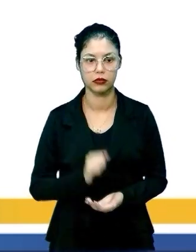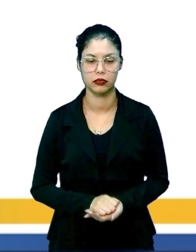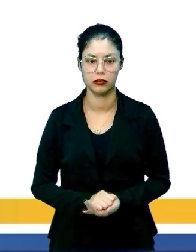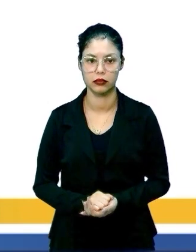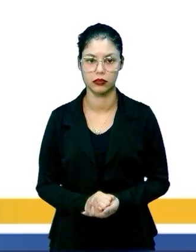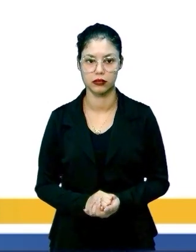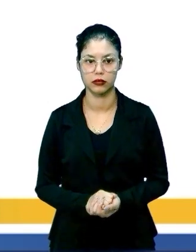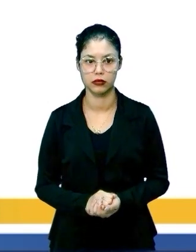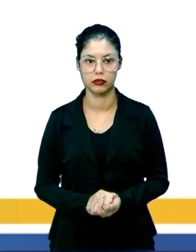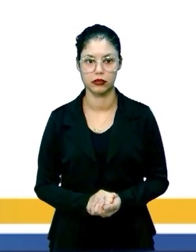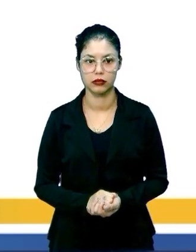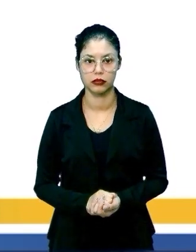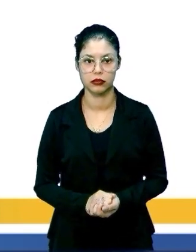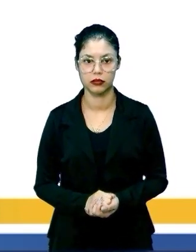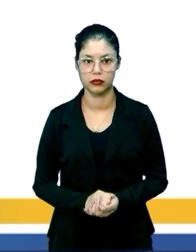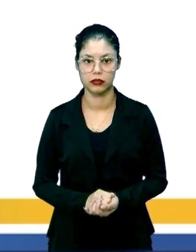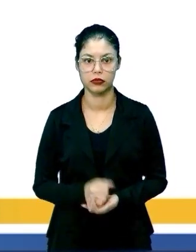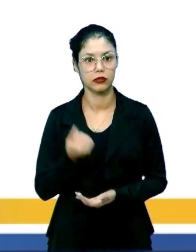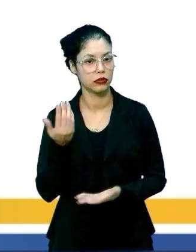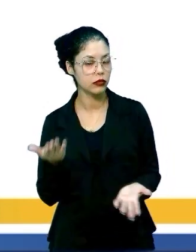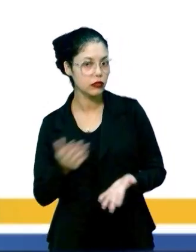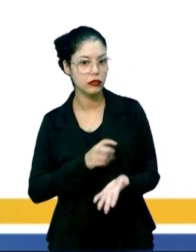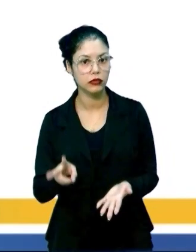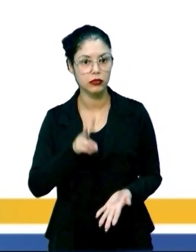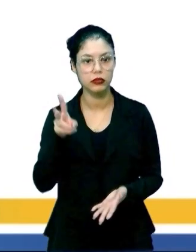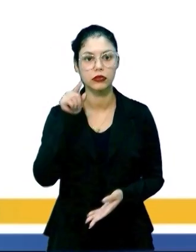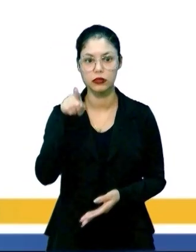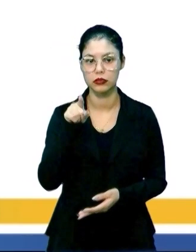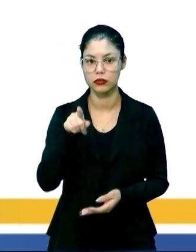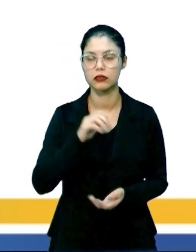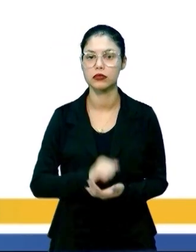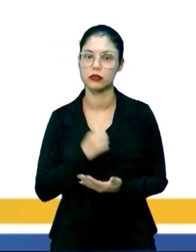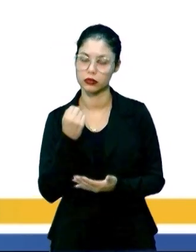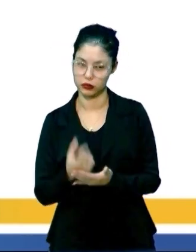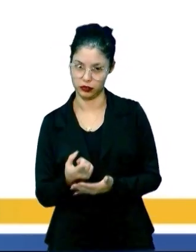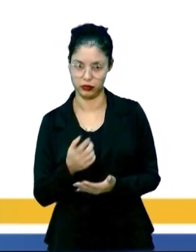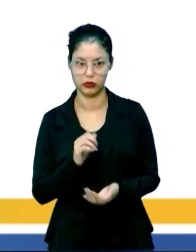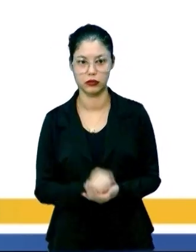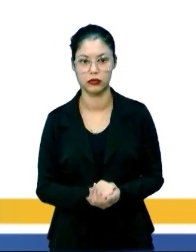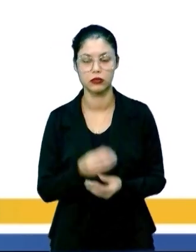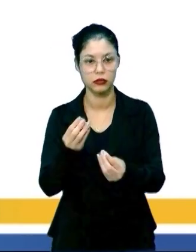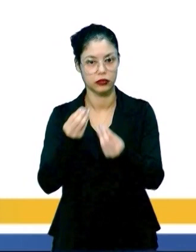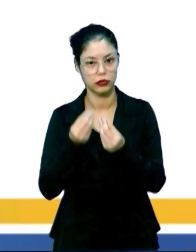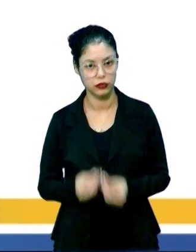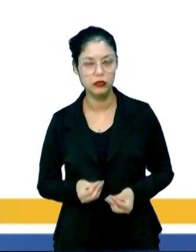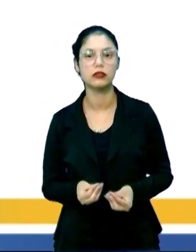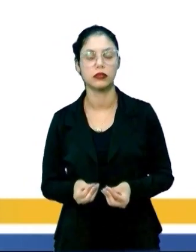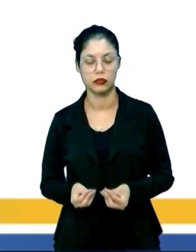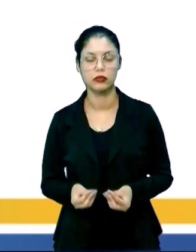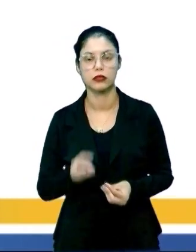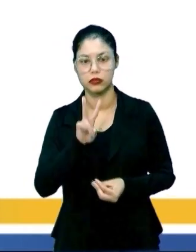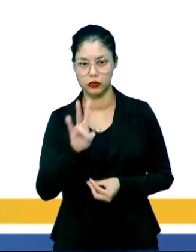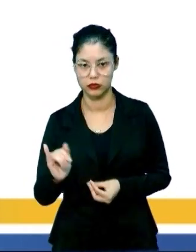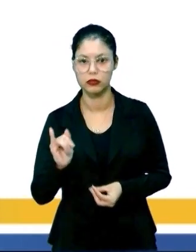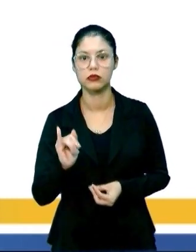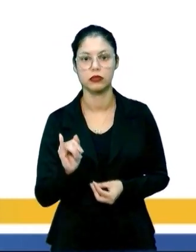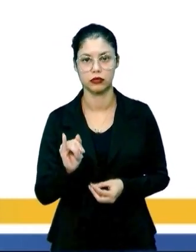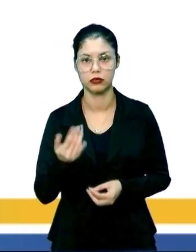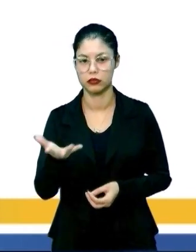da operação. No investimento é o valor que você vai investir. Em um empréstimo é o valor que você